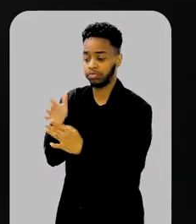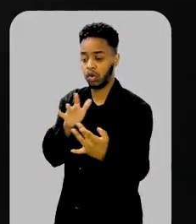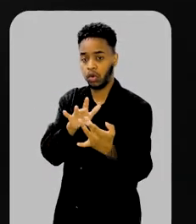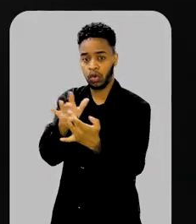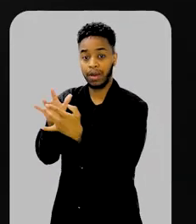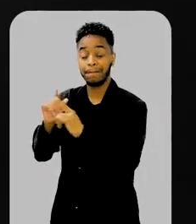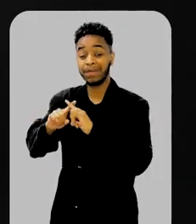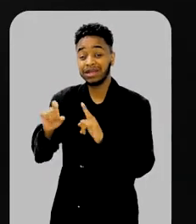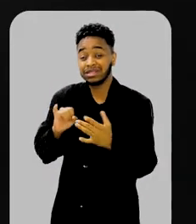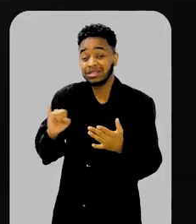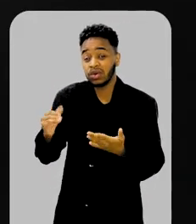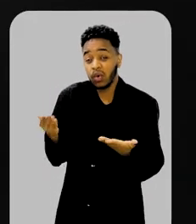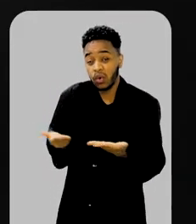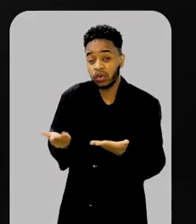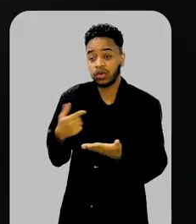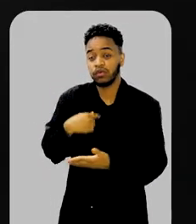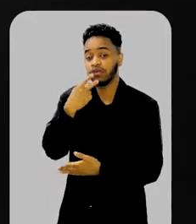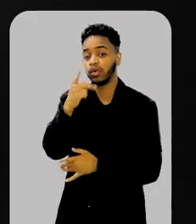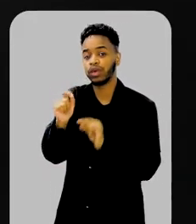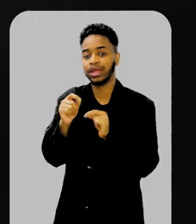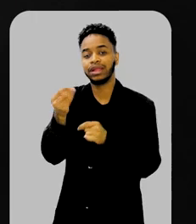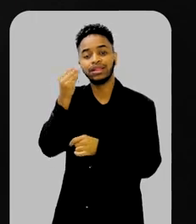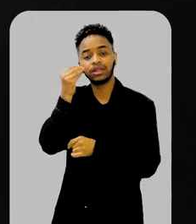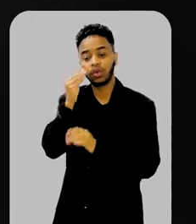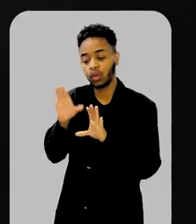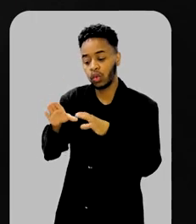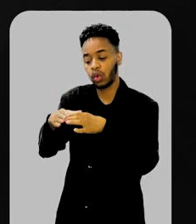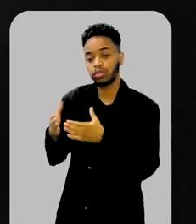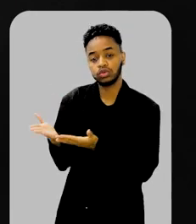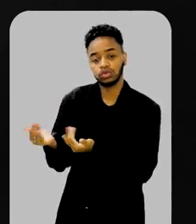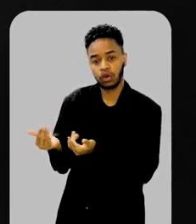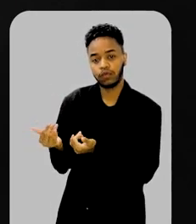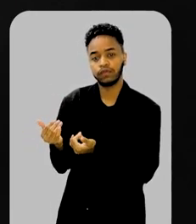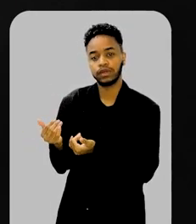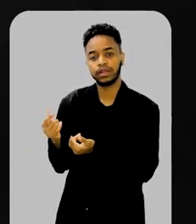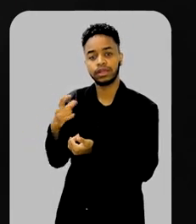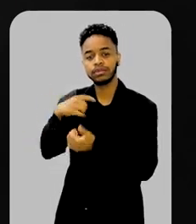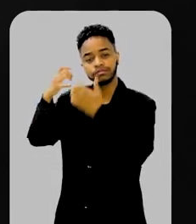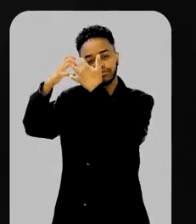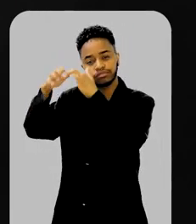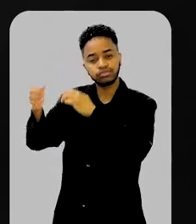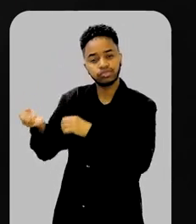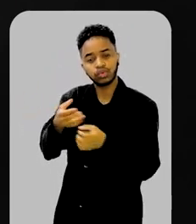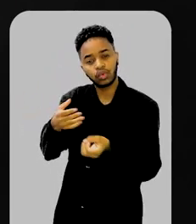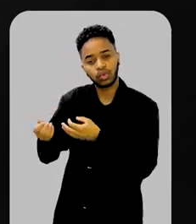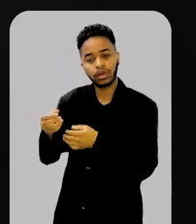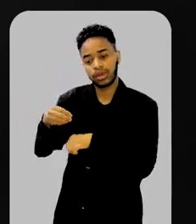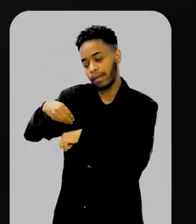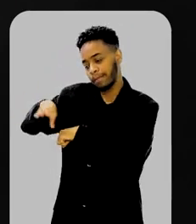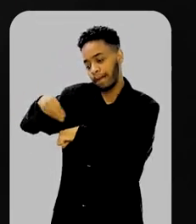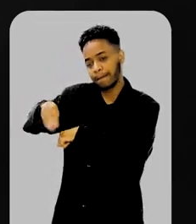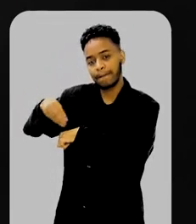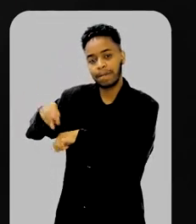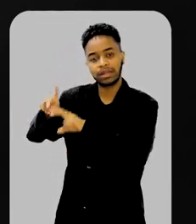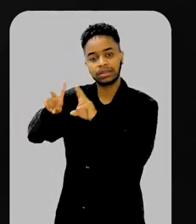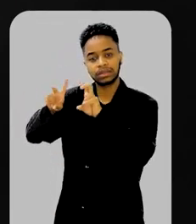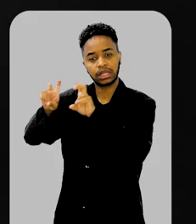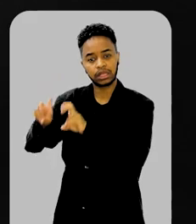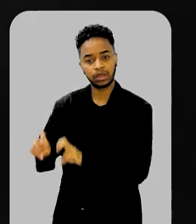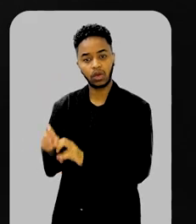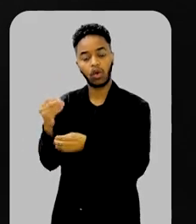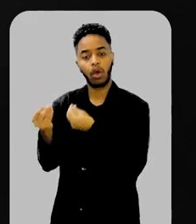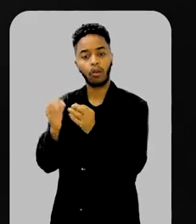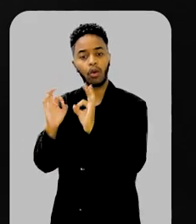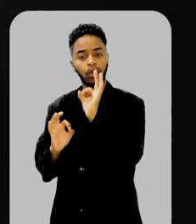ir mas se eu falar Mauro hoje vamos tentar passar para um grupo jovem com a cabeça fresca nessa renovação todas as